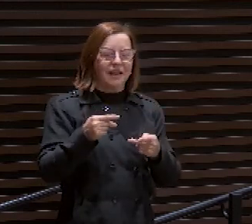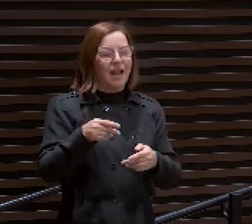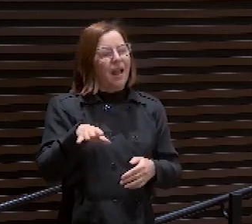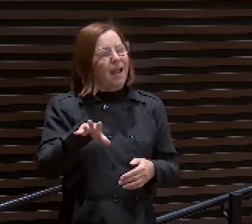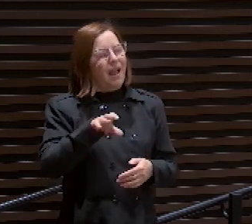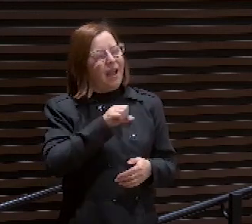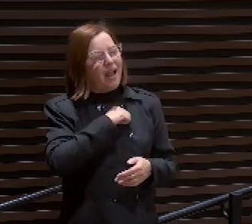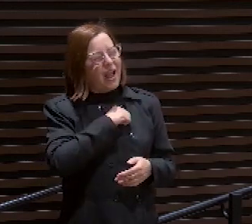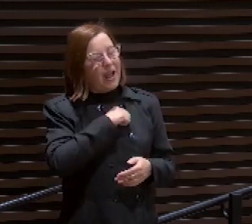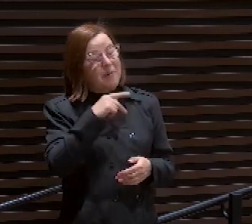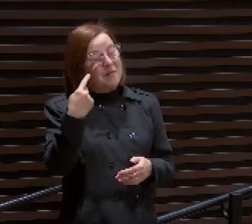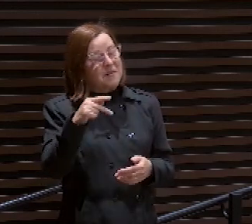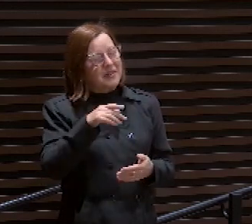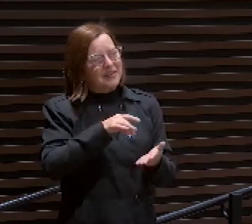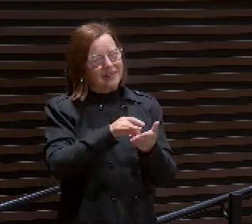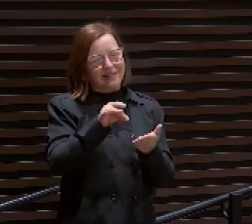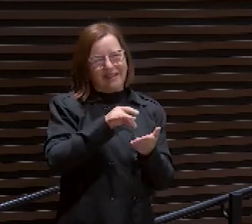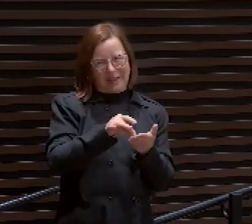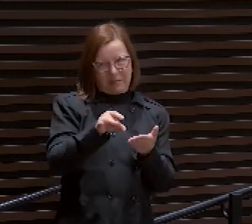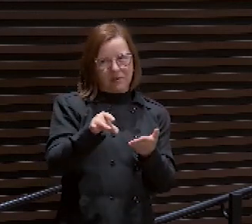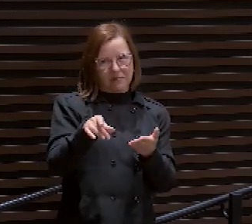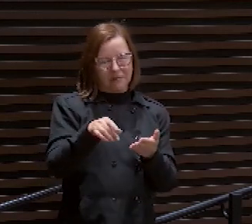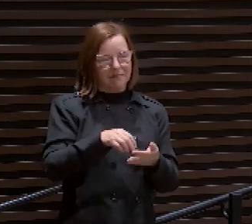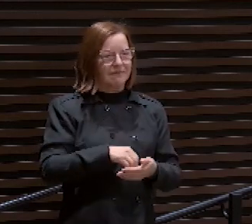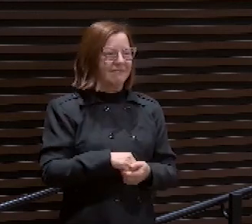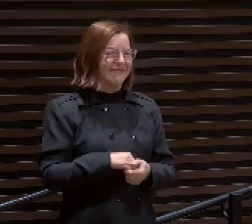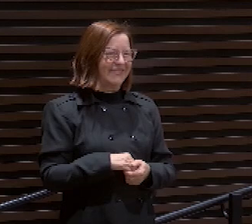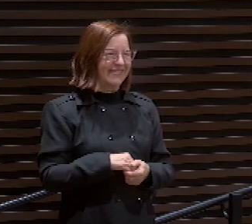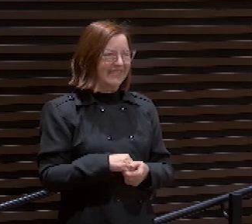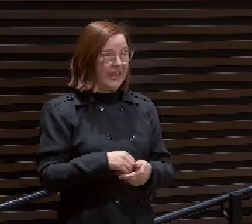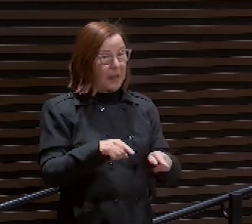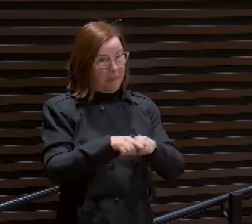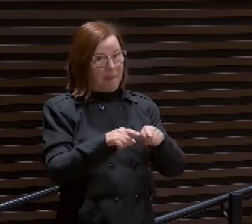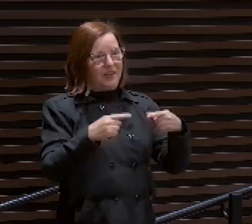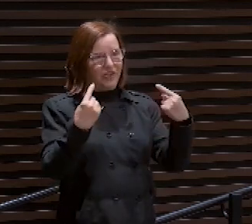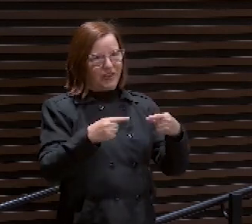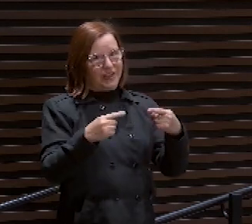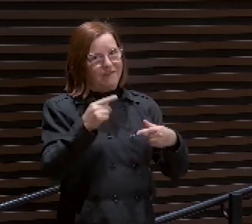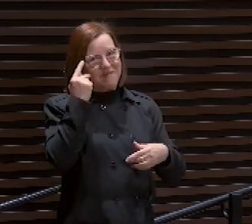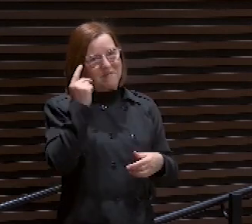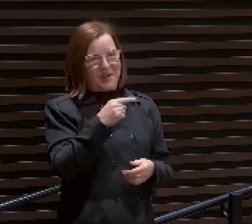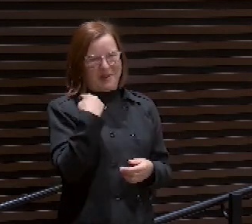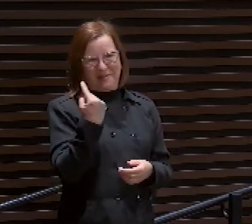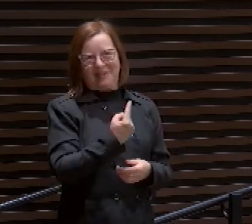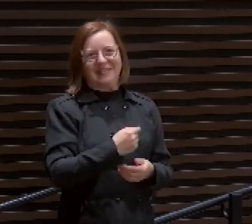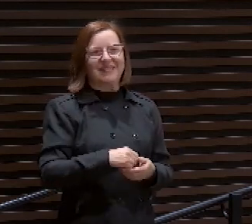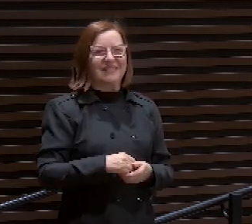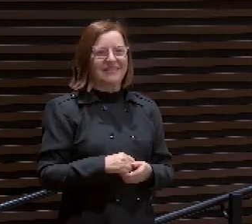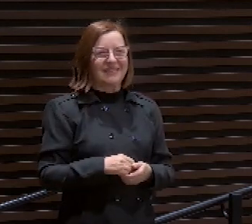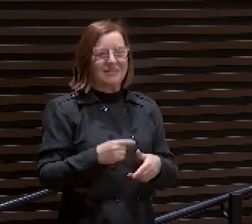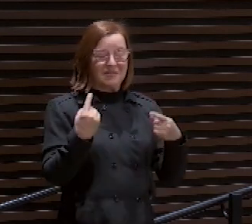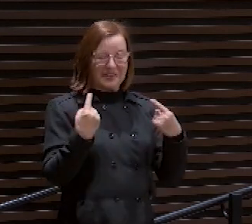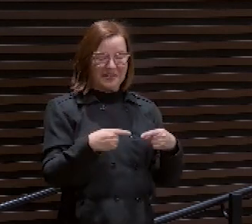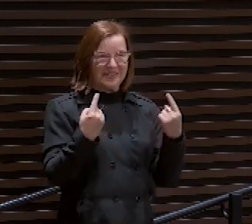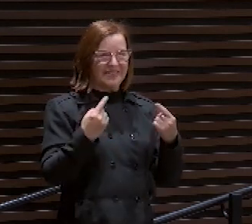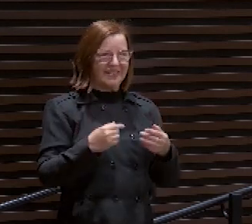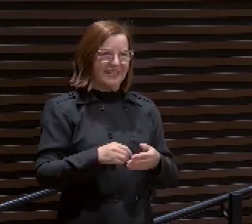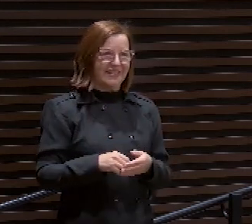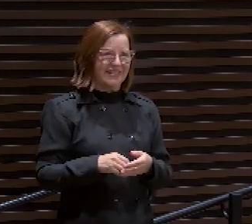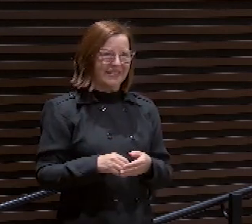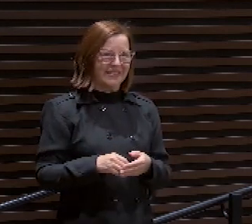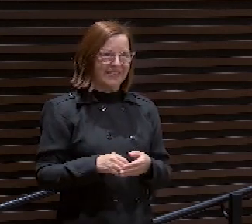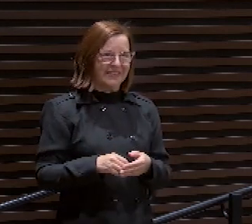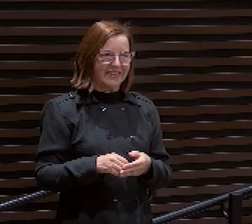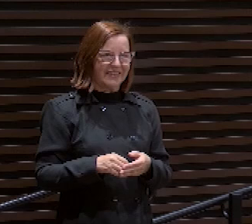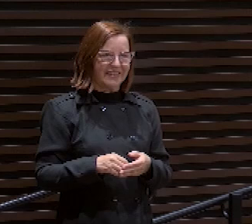Eu falei para o Gui que eu ia comentar isso aqui com os irmãos. Mas é um desafio para nós, irmãos. É um desafio. A nossa